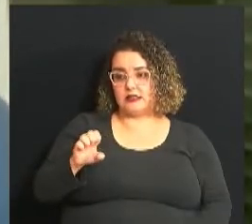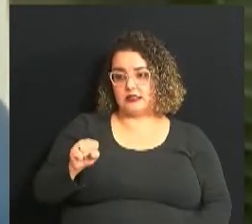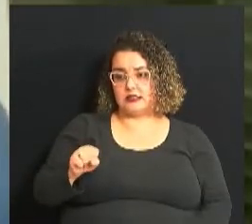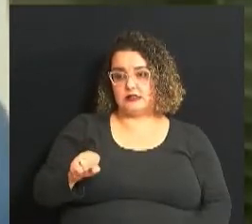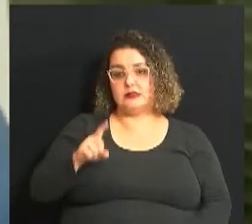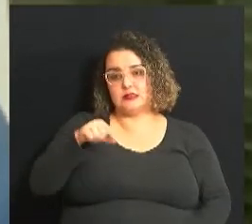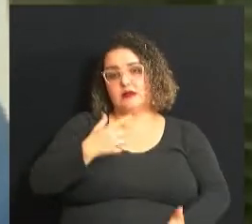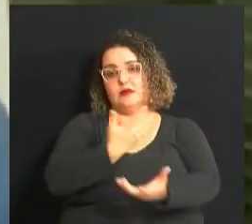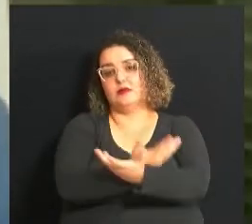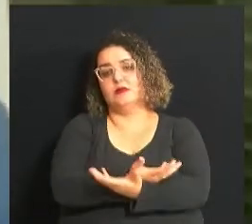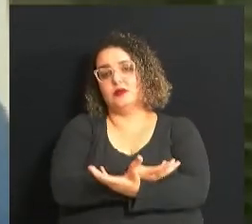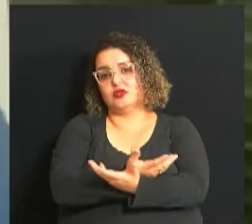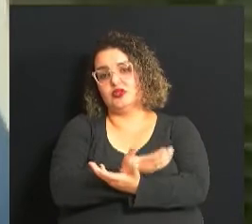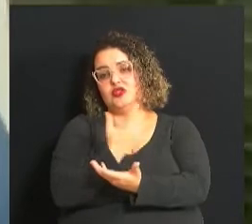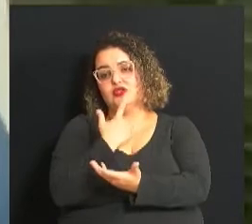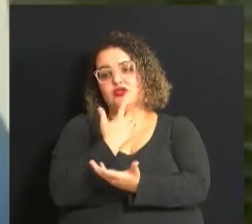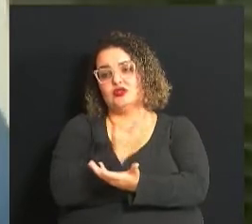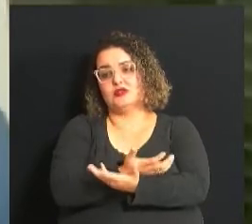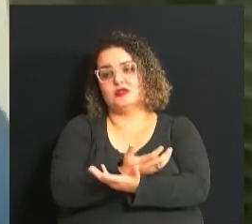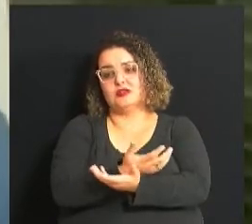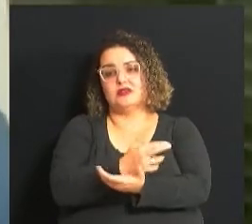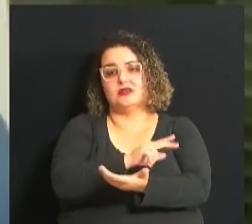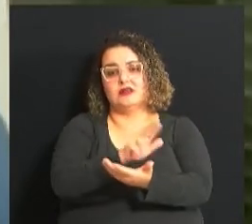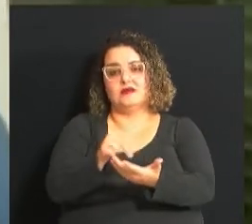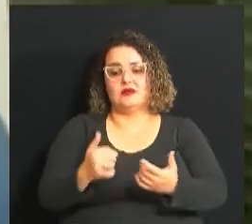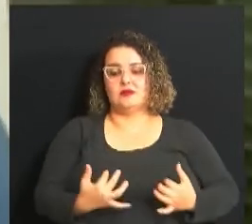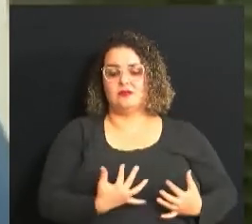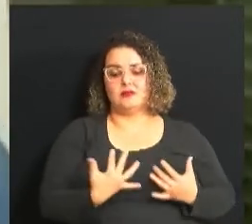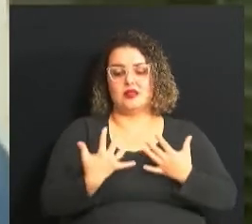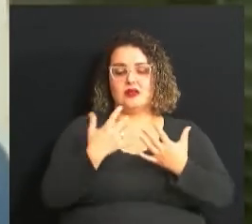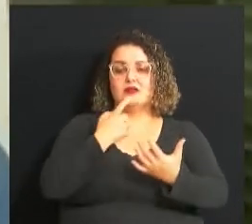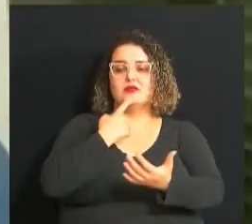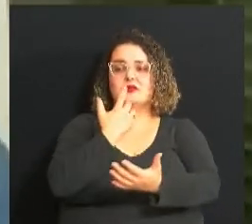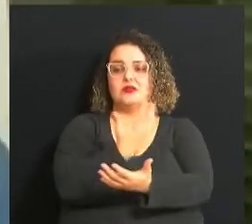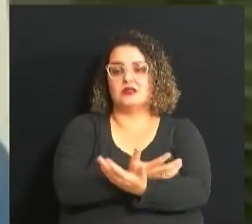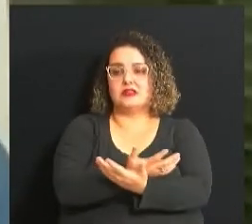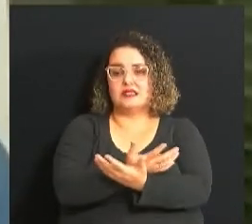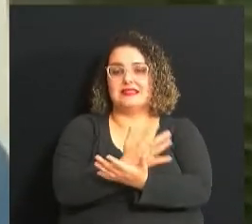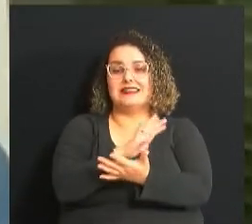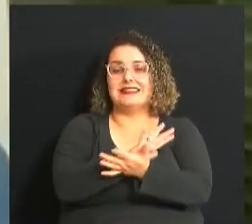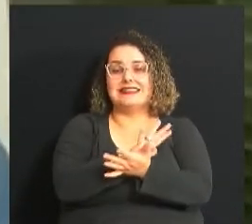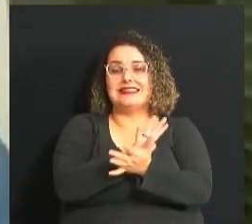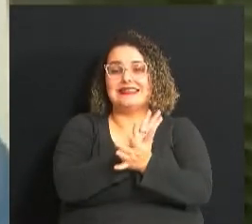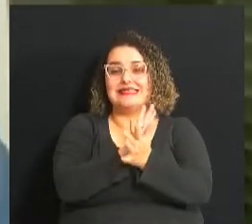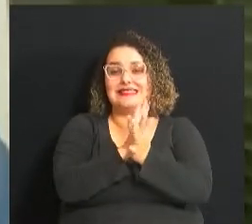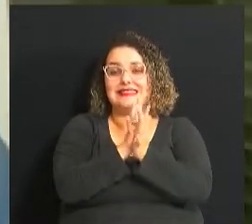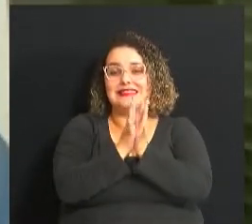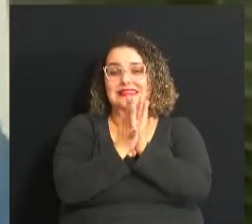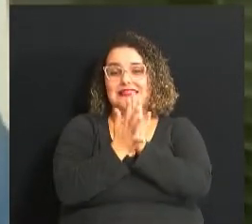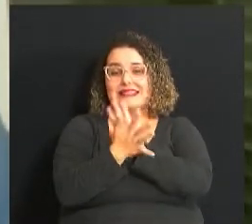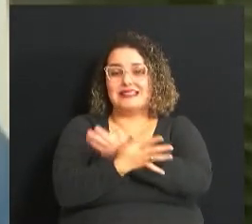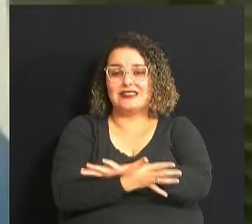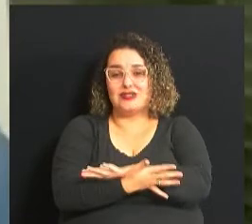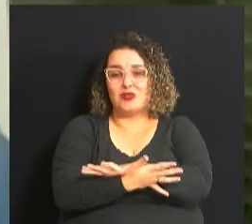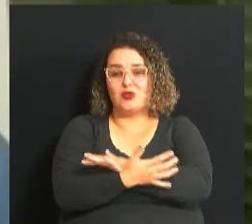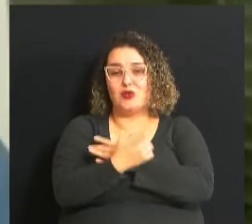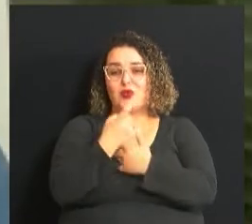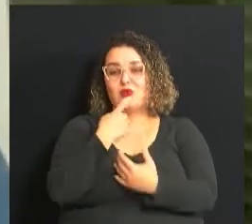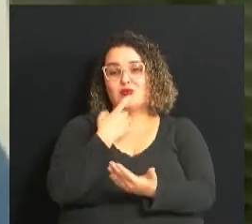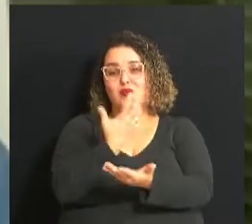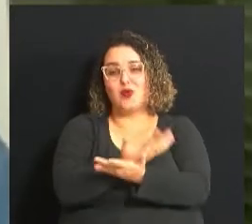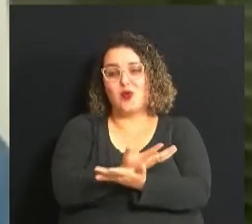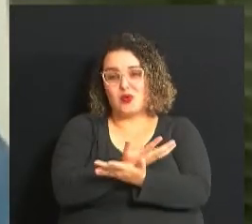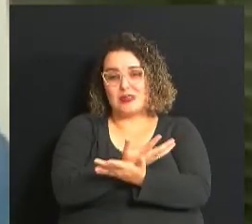têm várias metástases em ossos. Eles destroem, as metástases destroem o osso. E ele